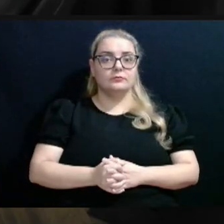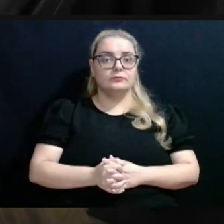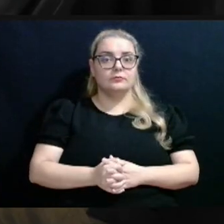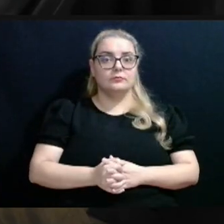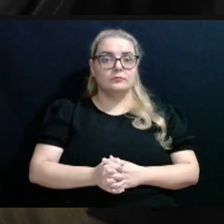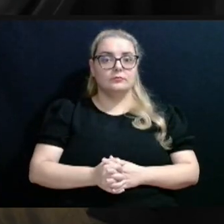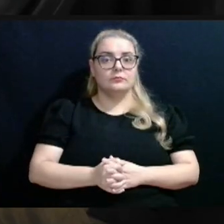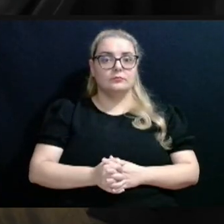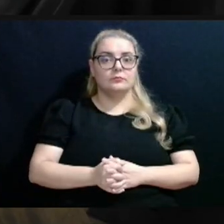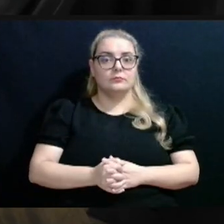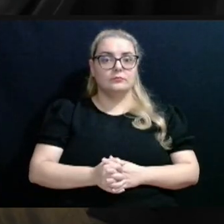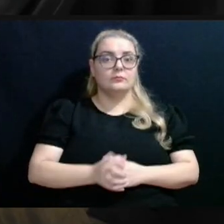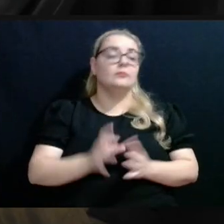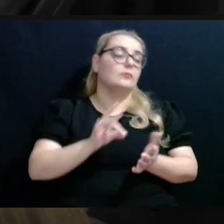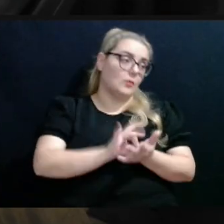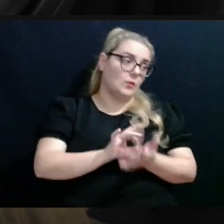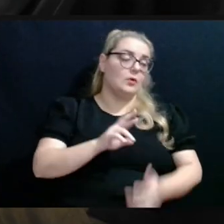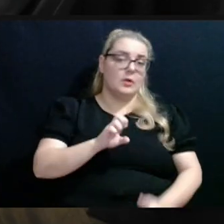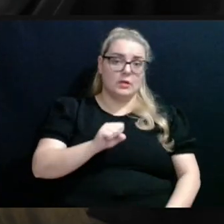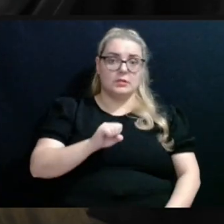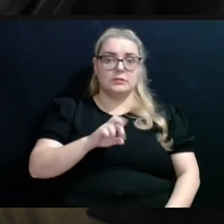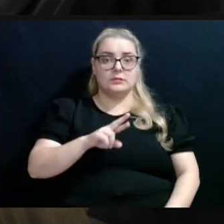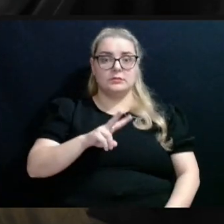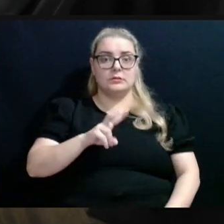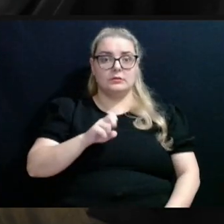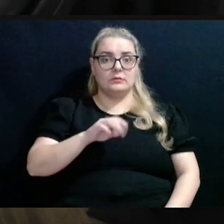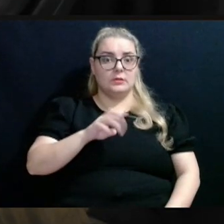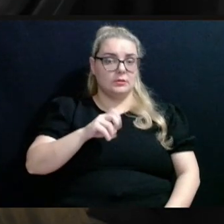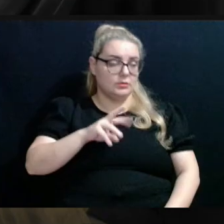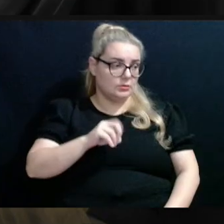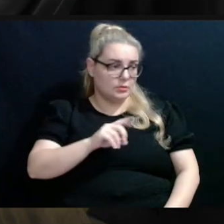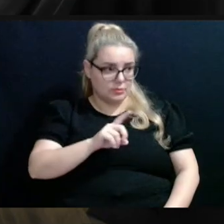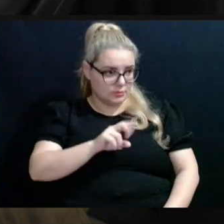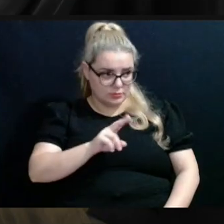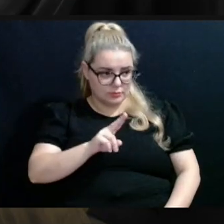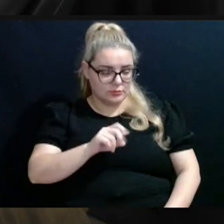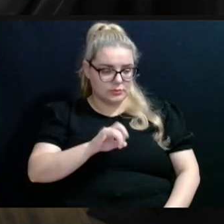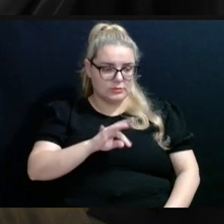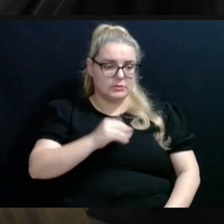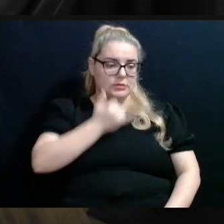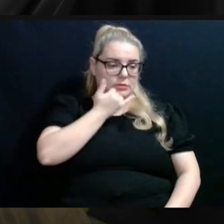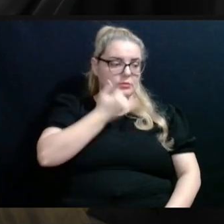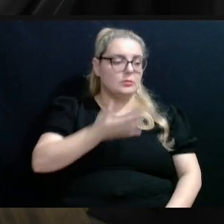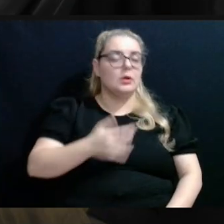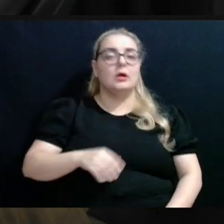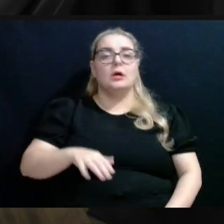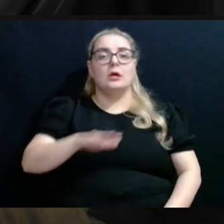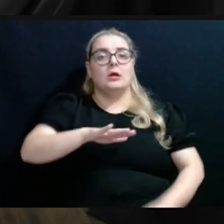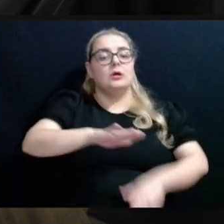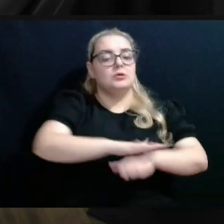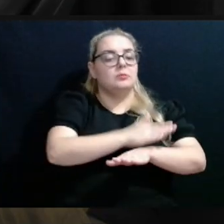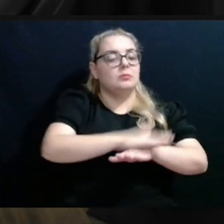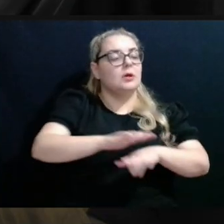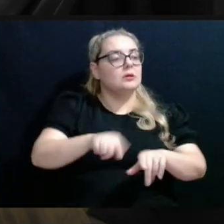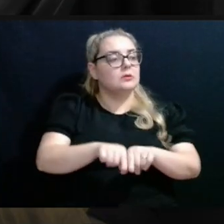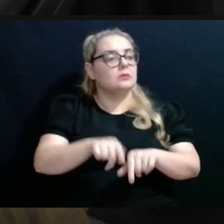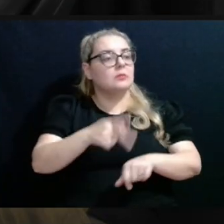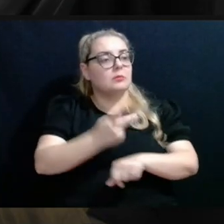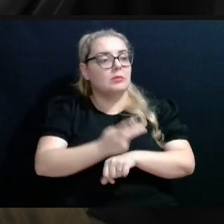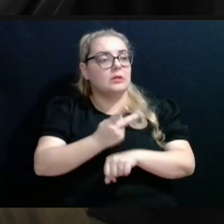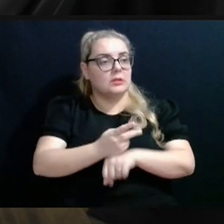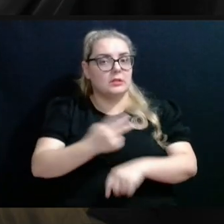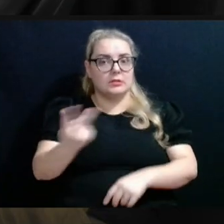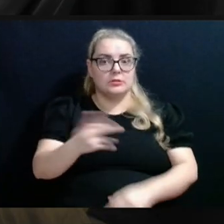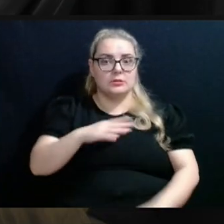desse, na verdade, o reservatório, não é usina, desculpe, aqui na região de Amparo e Pedreira, e dentre